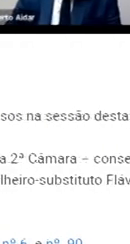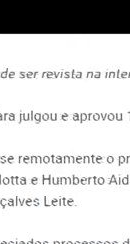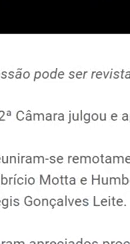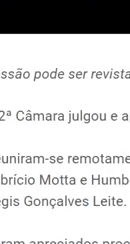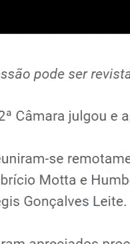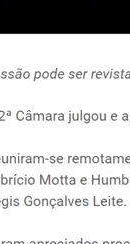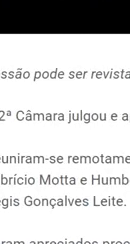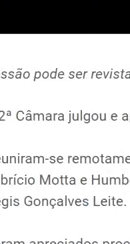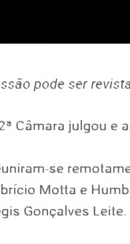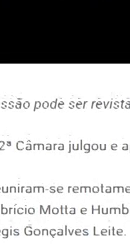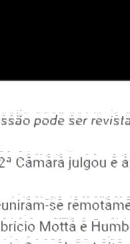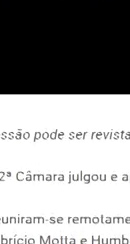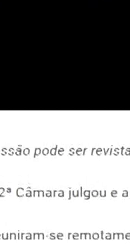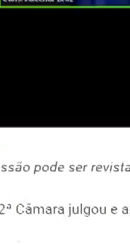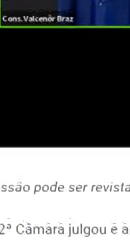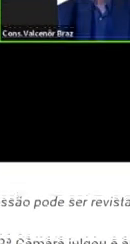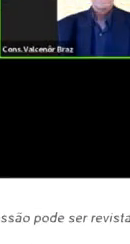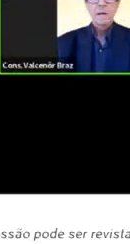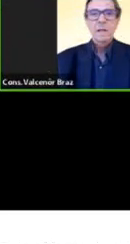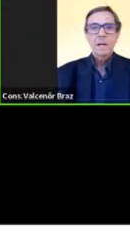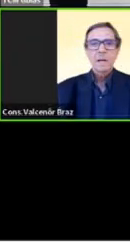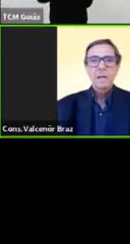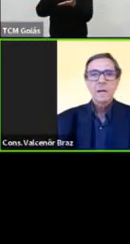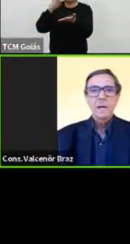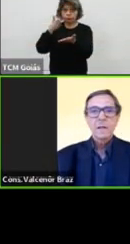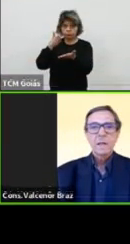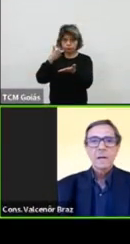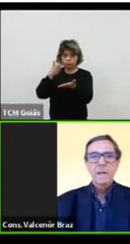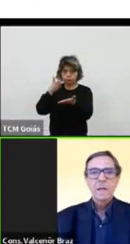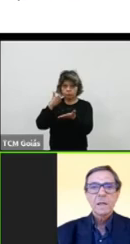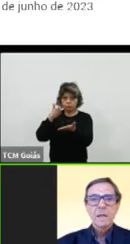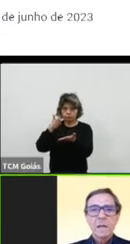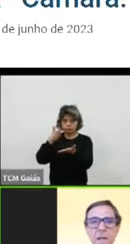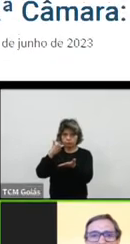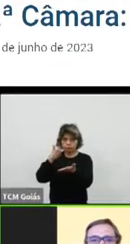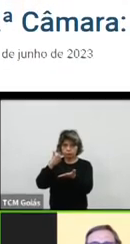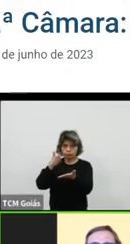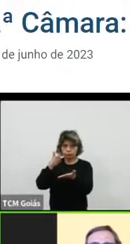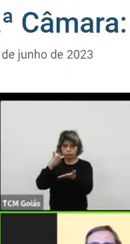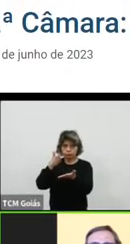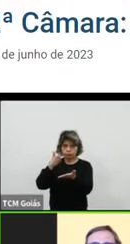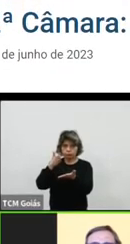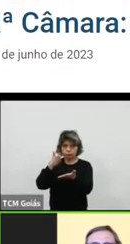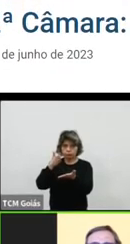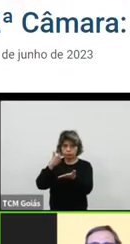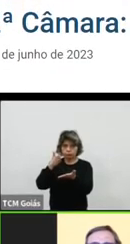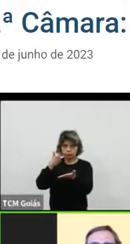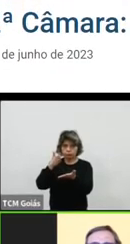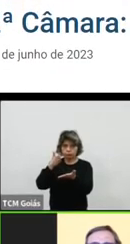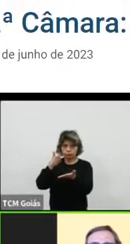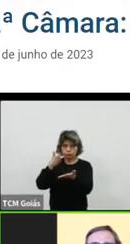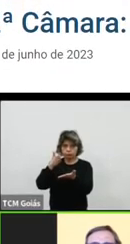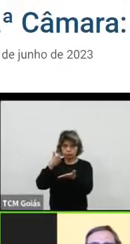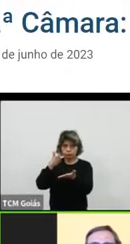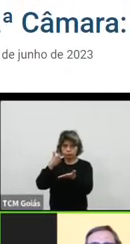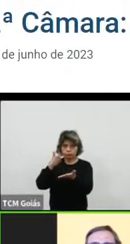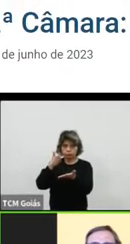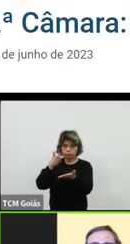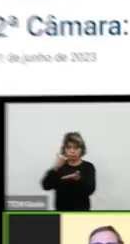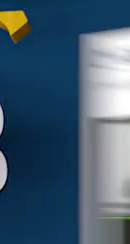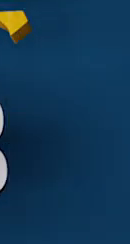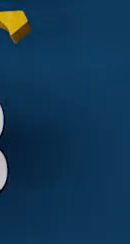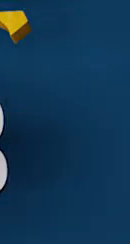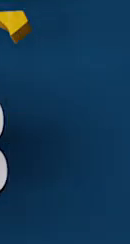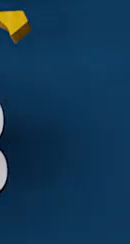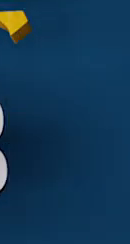A segunda Câmara do Tribunal de Contas dos Municípios do Estado de Goiás aprovou 108 processos da sessão desta quarta-feira, 21 de